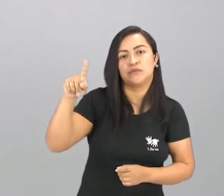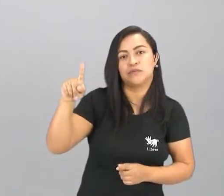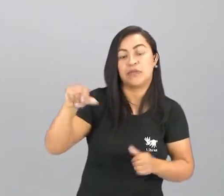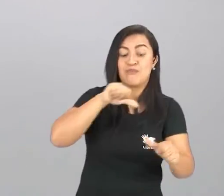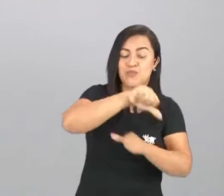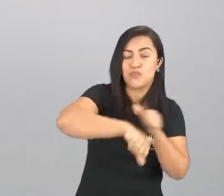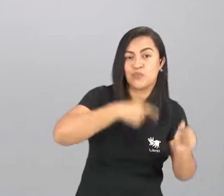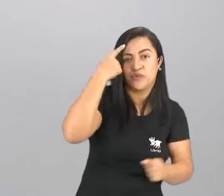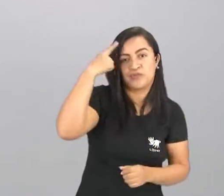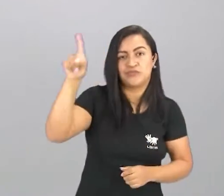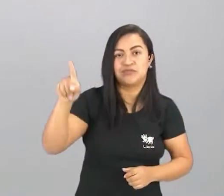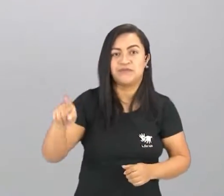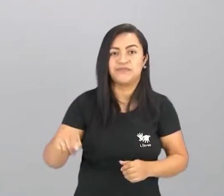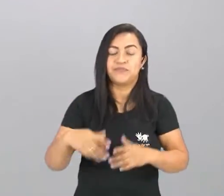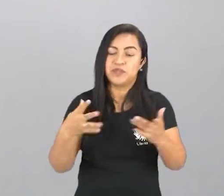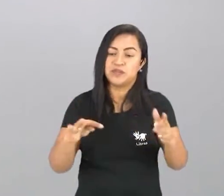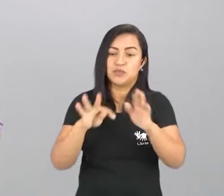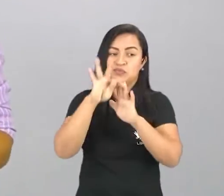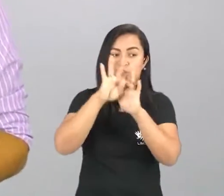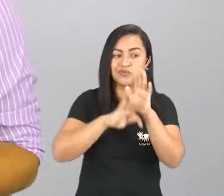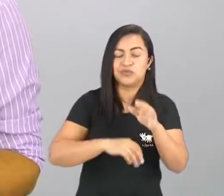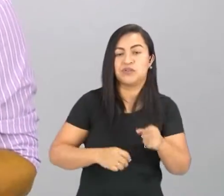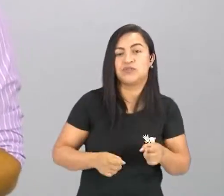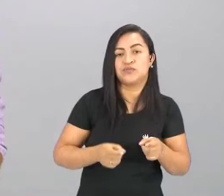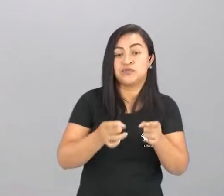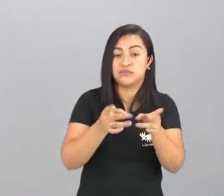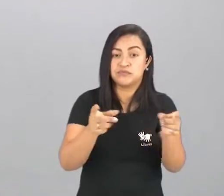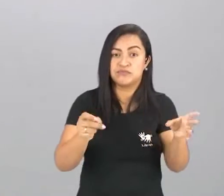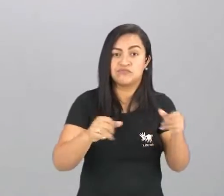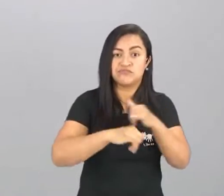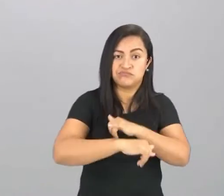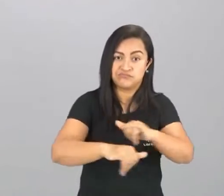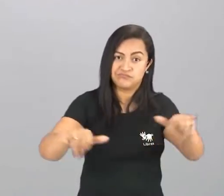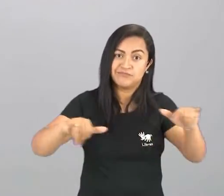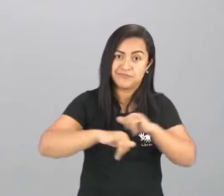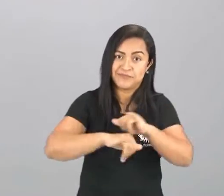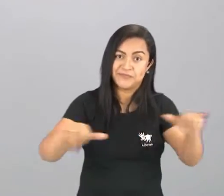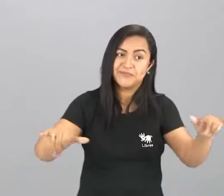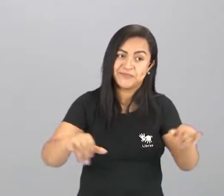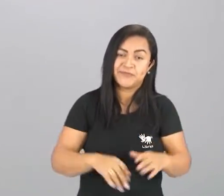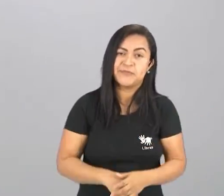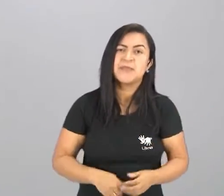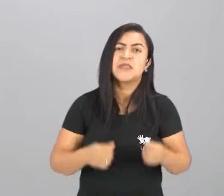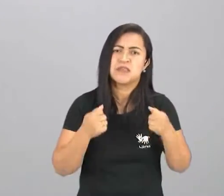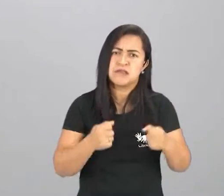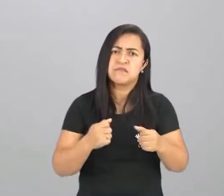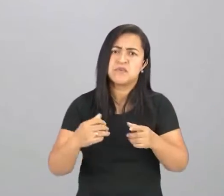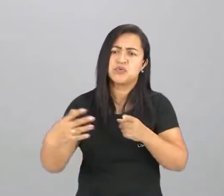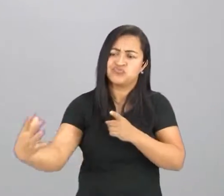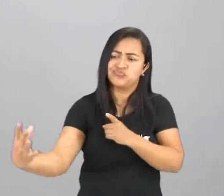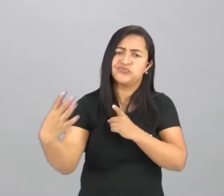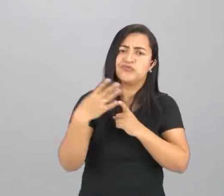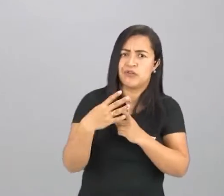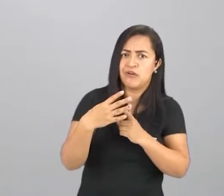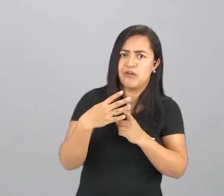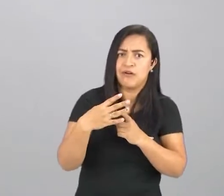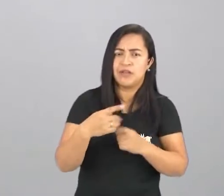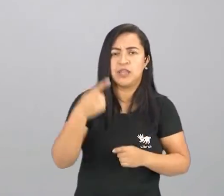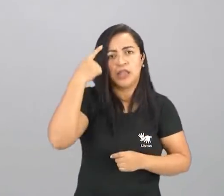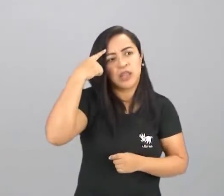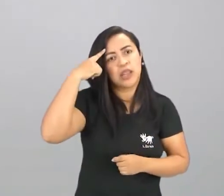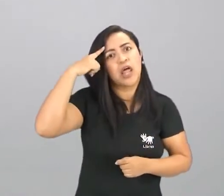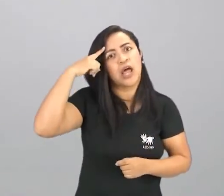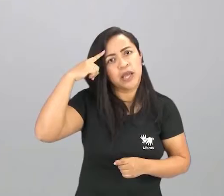publicitários são os textos que vão poder trazer aí uma carga muito grande dessa essência argumentativa, que